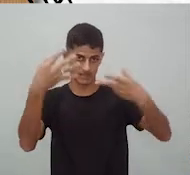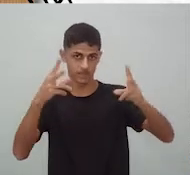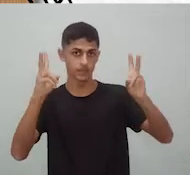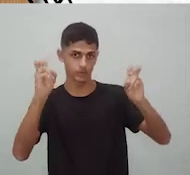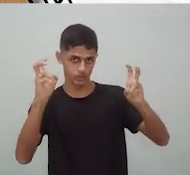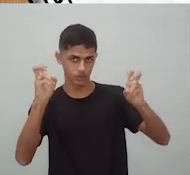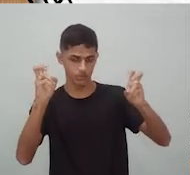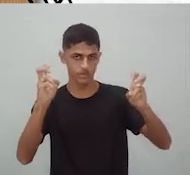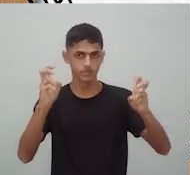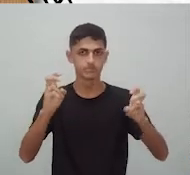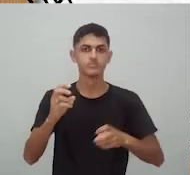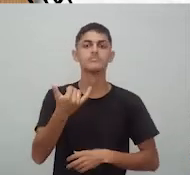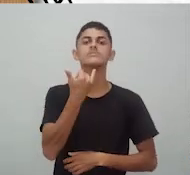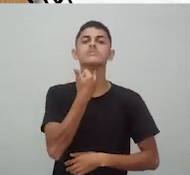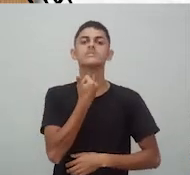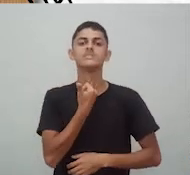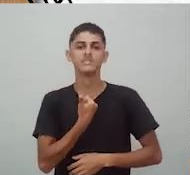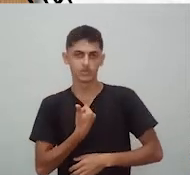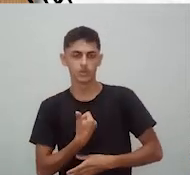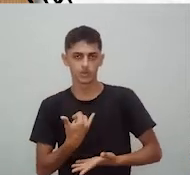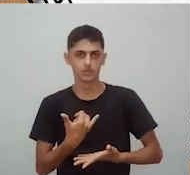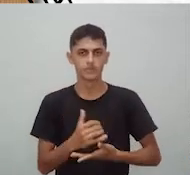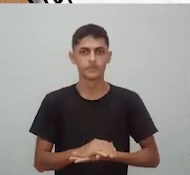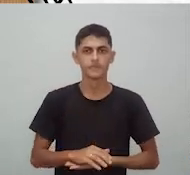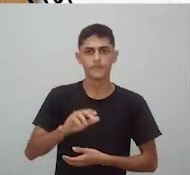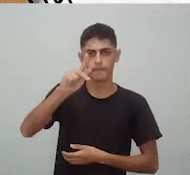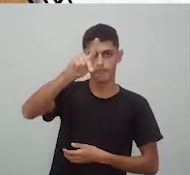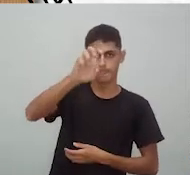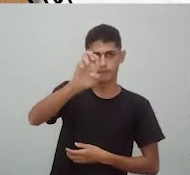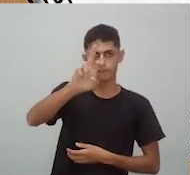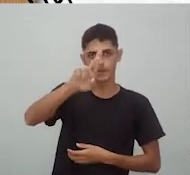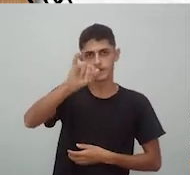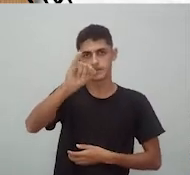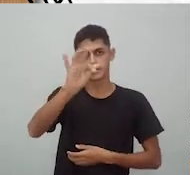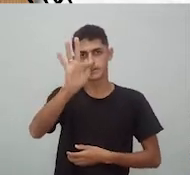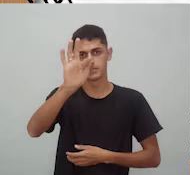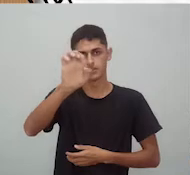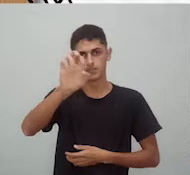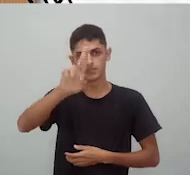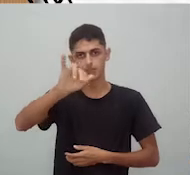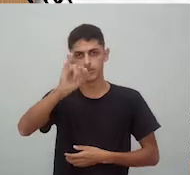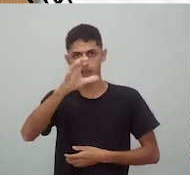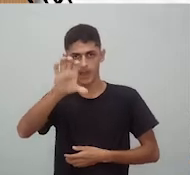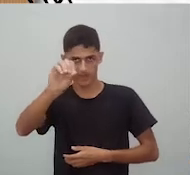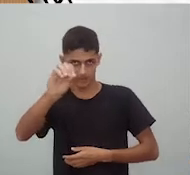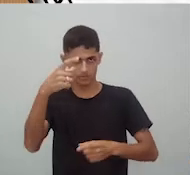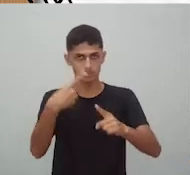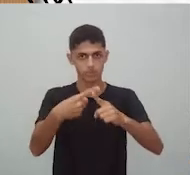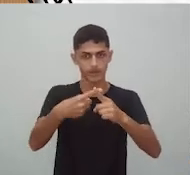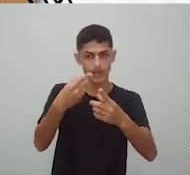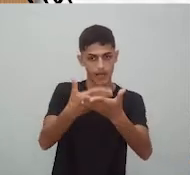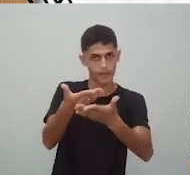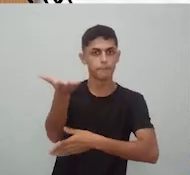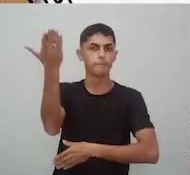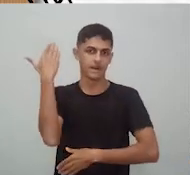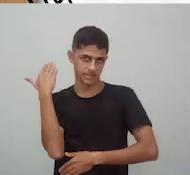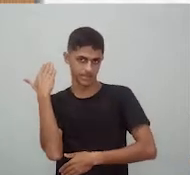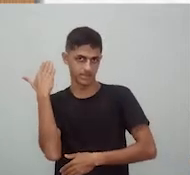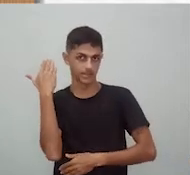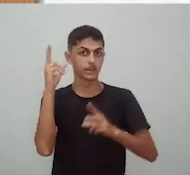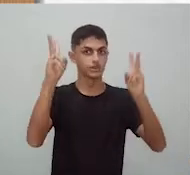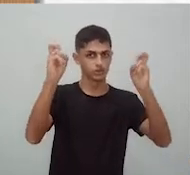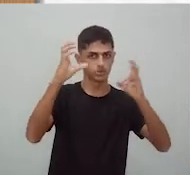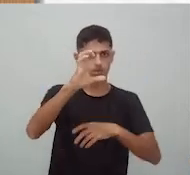principalmente o sistema nervoso periférico, tendo em vista que na aula passada nós abordamos o sistema nervoso central.